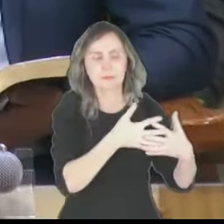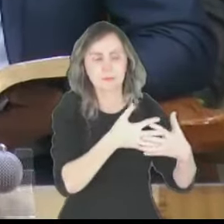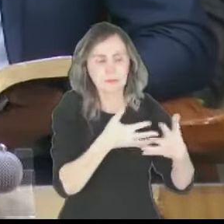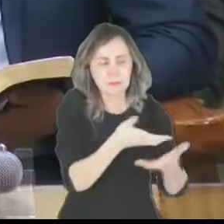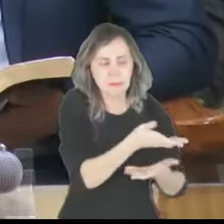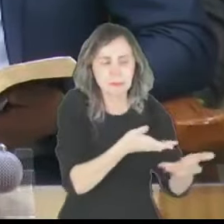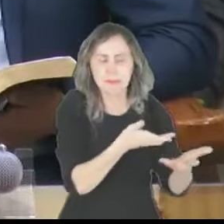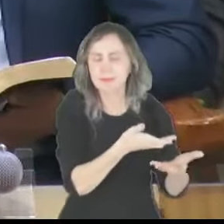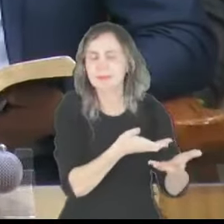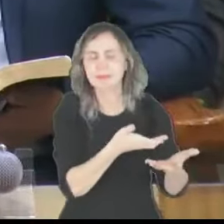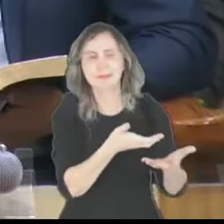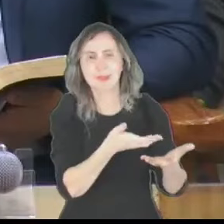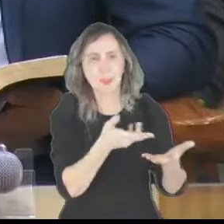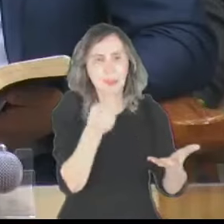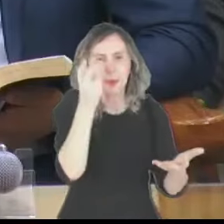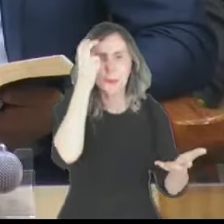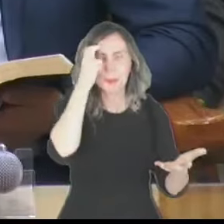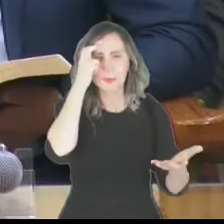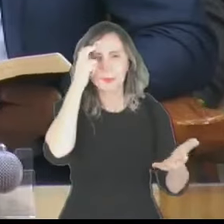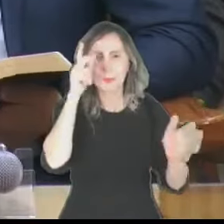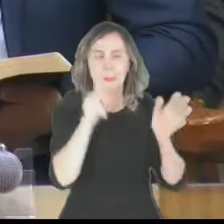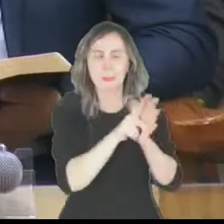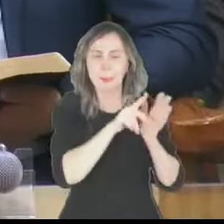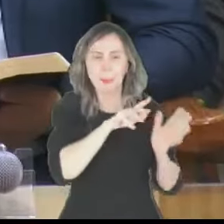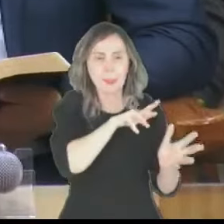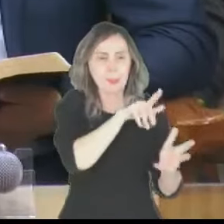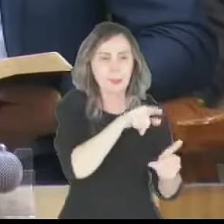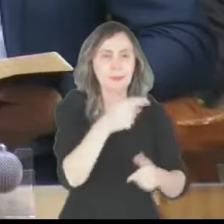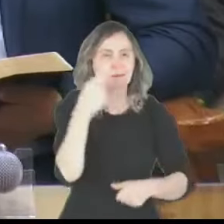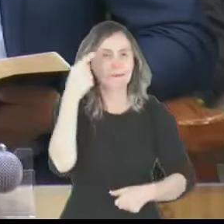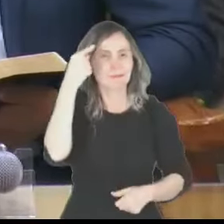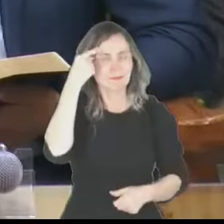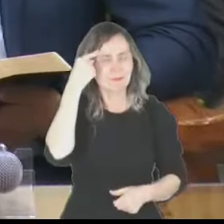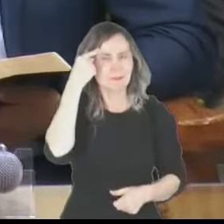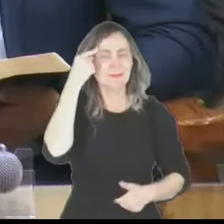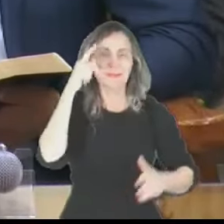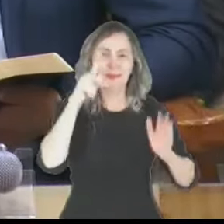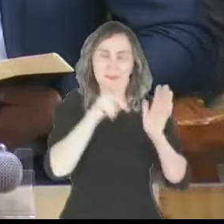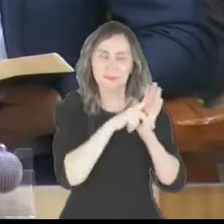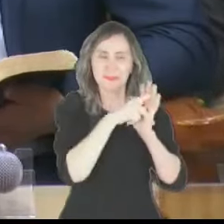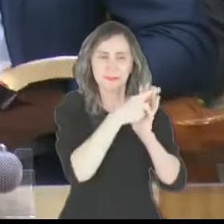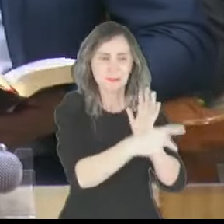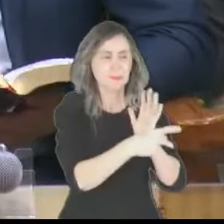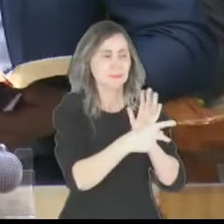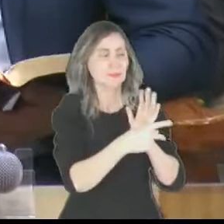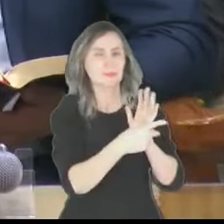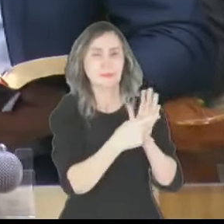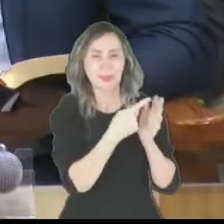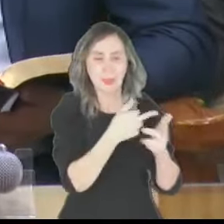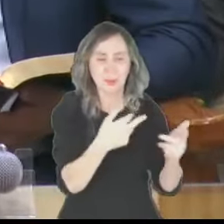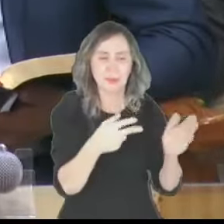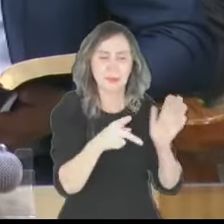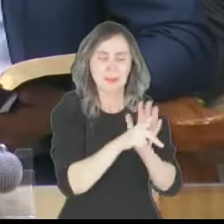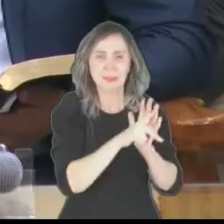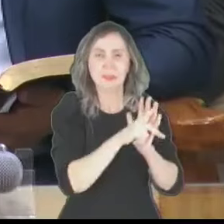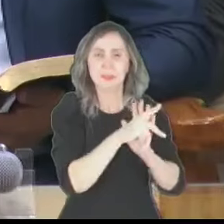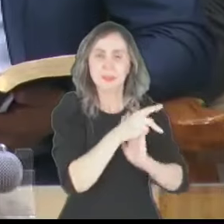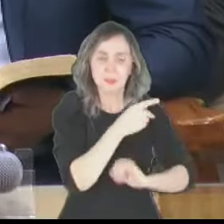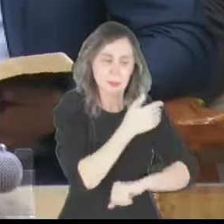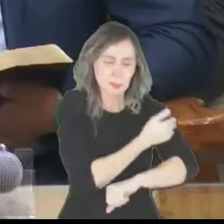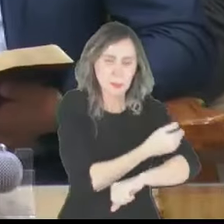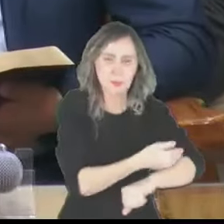Com a cultura do mundo Com o pensamento do mundo Com o gosto do mundo Com o temperamento do mundo Com a ideia